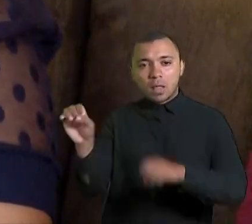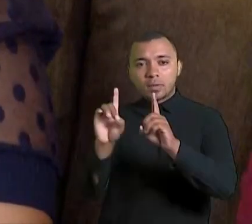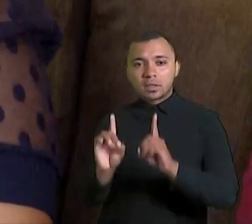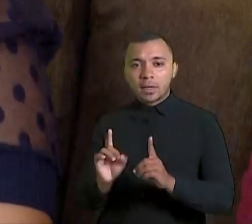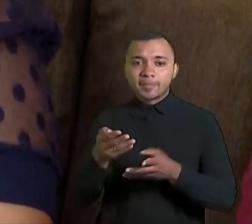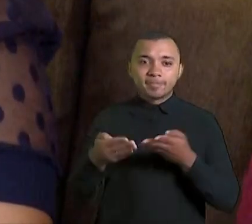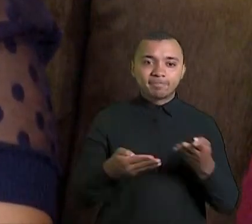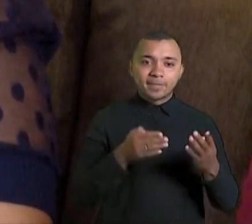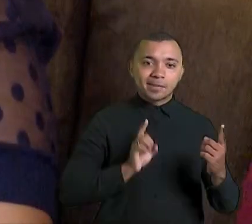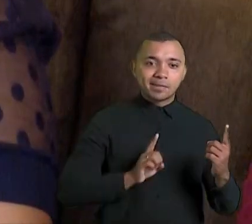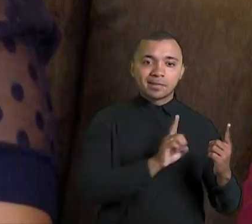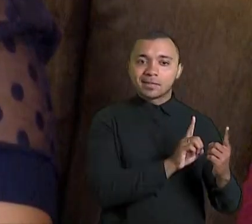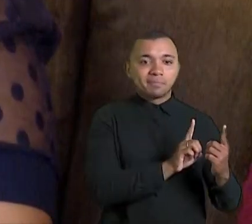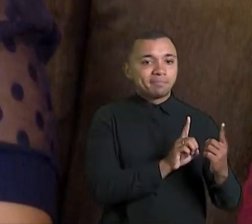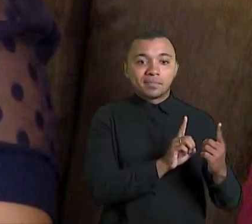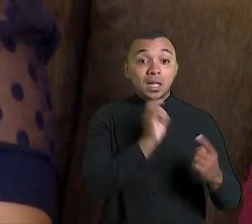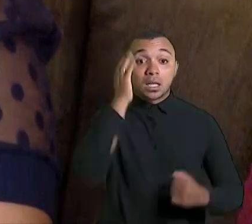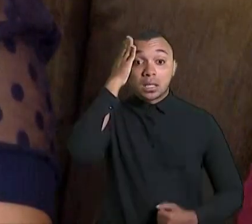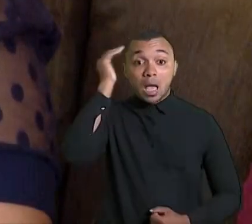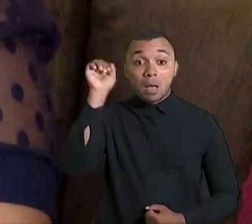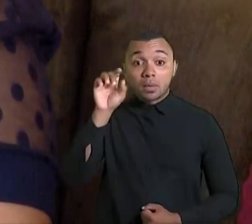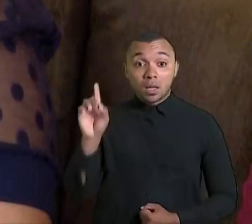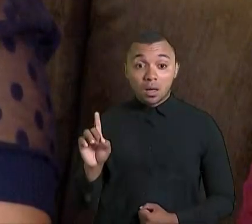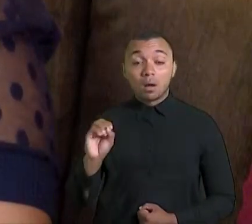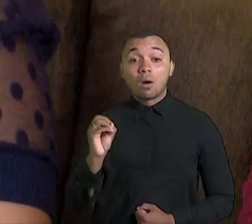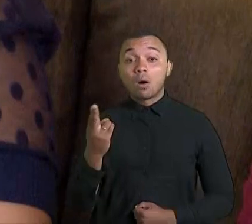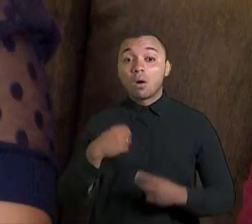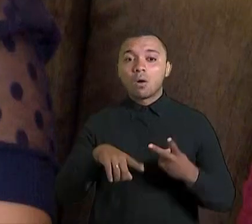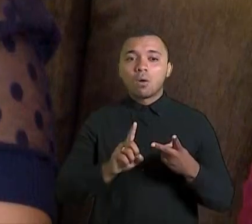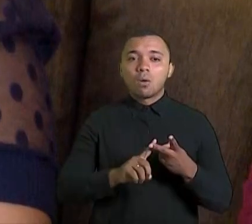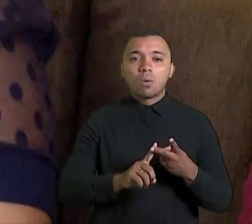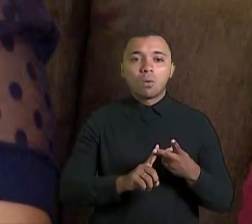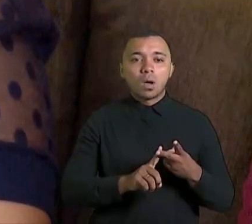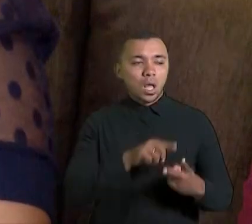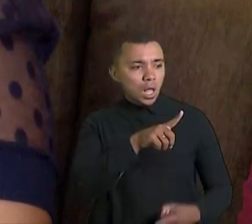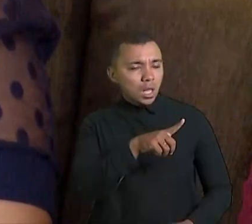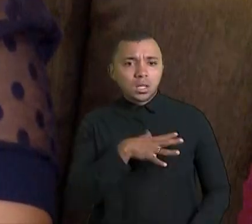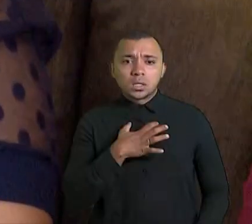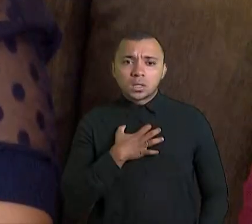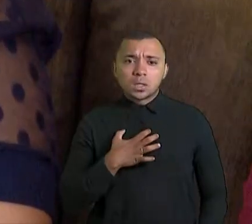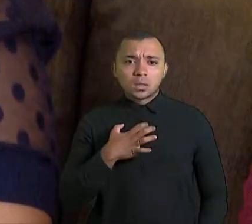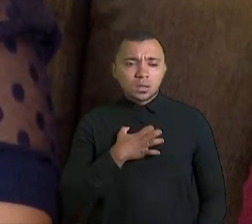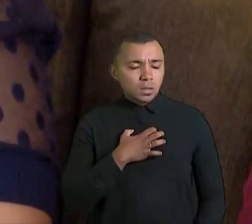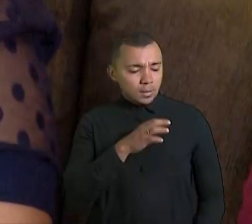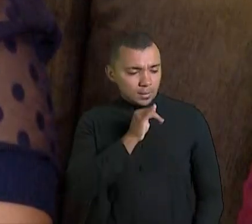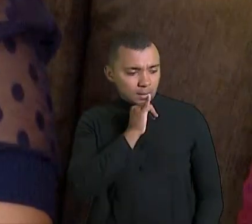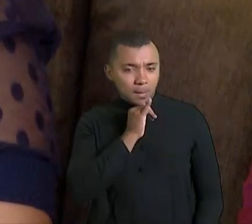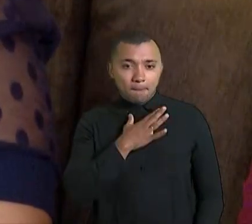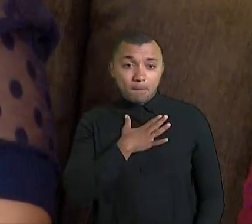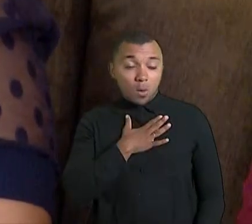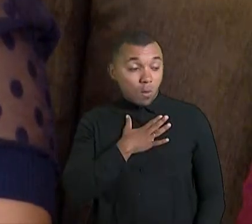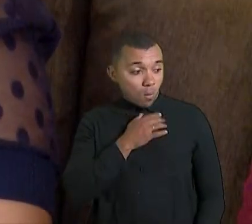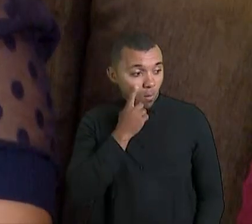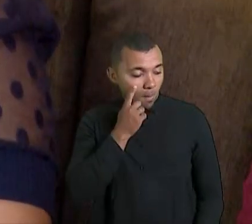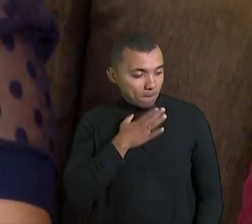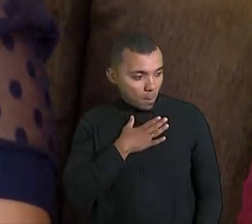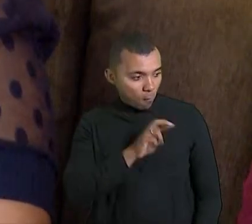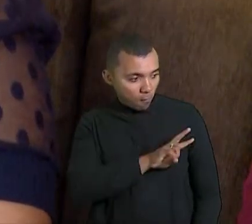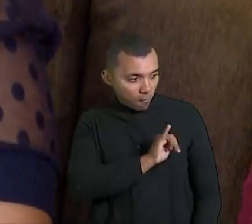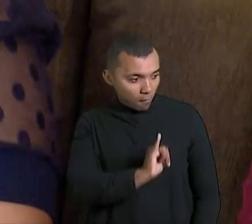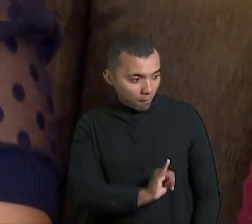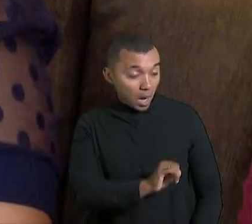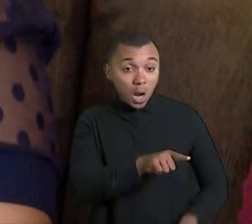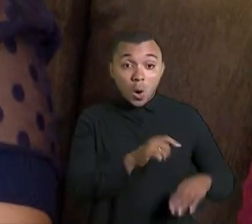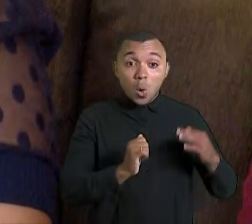Muitos profissionais não sabem descrever o tratamento que elas estão fazendo. Olha, vou tocar em você. Olha, o